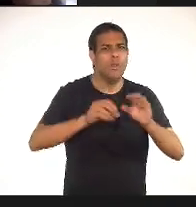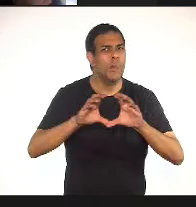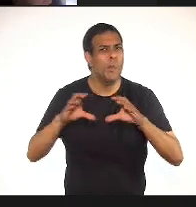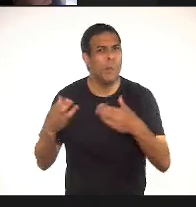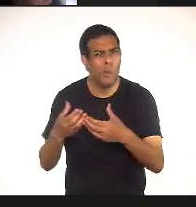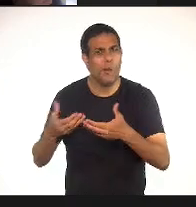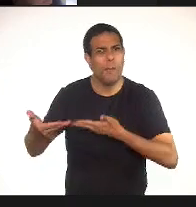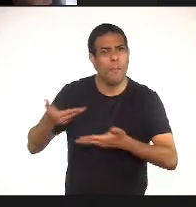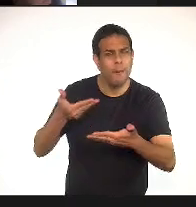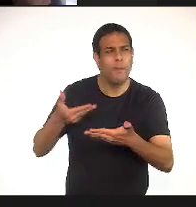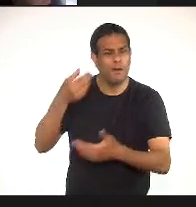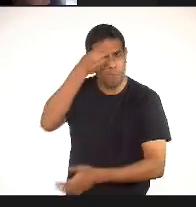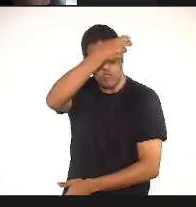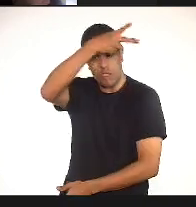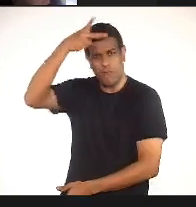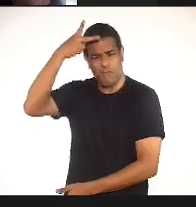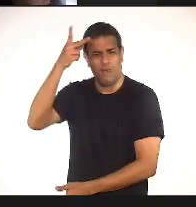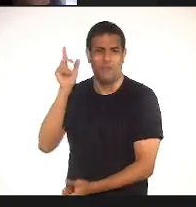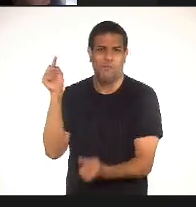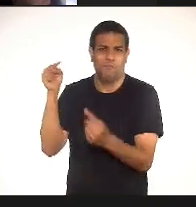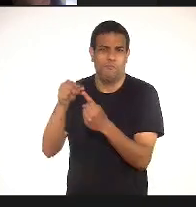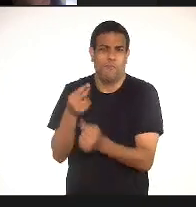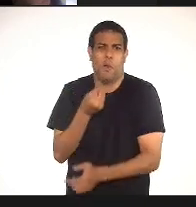de Assuntos Municipais.